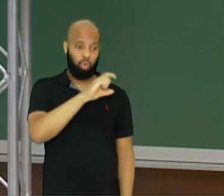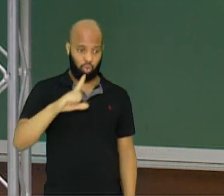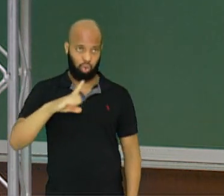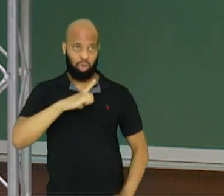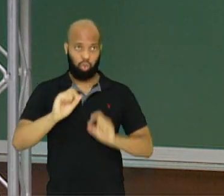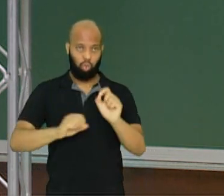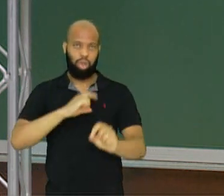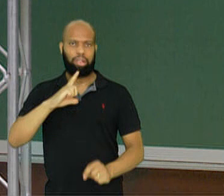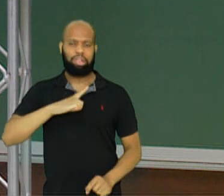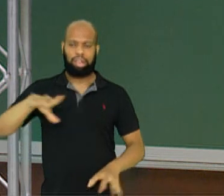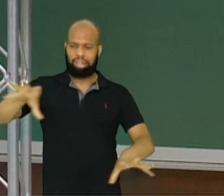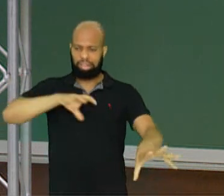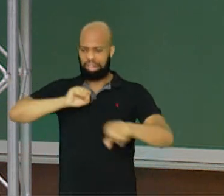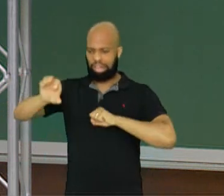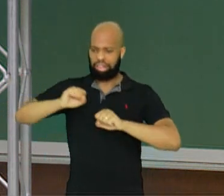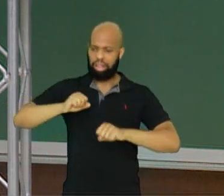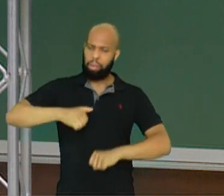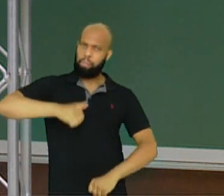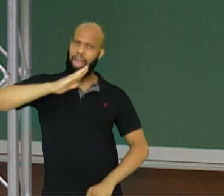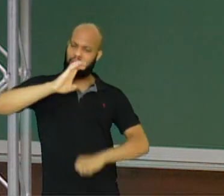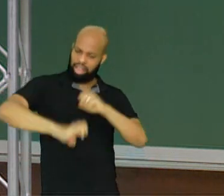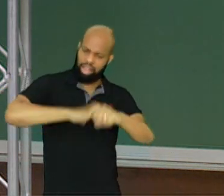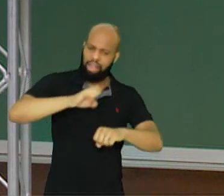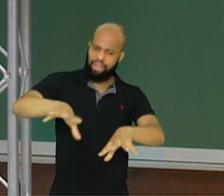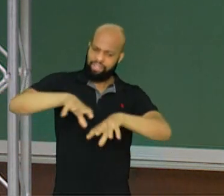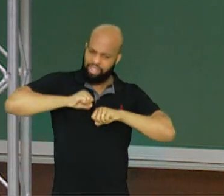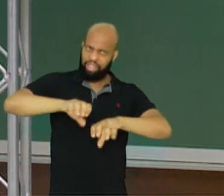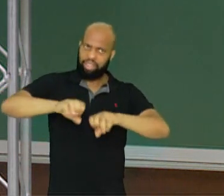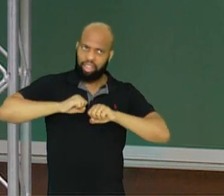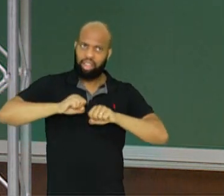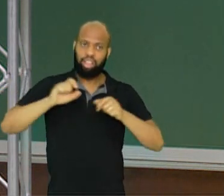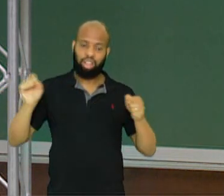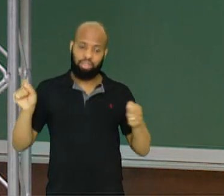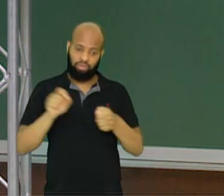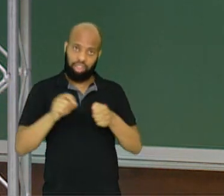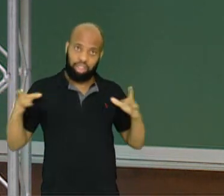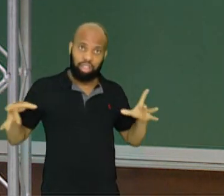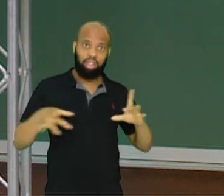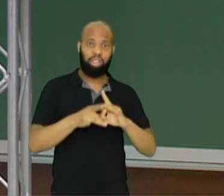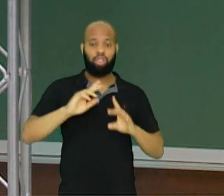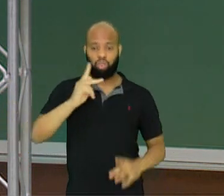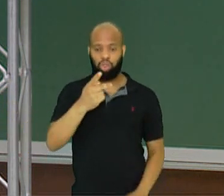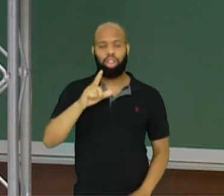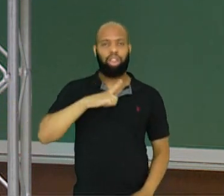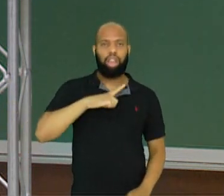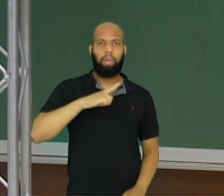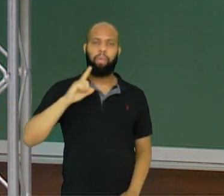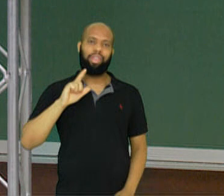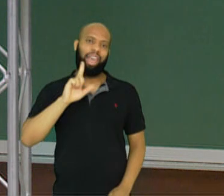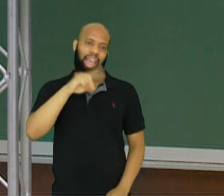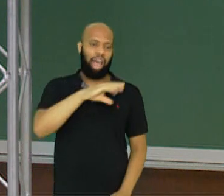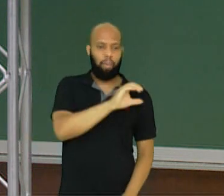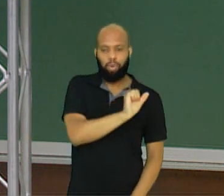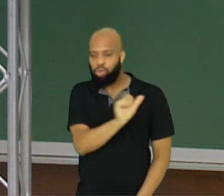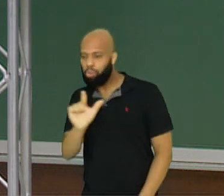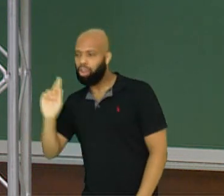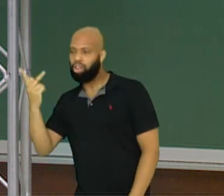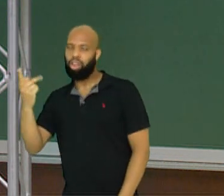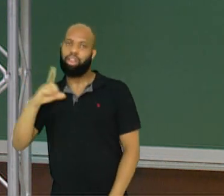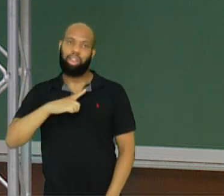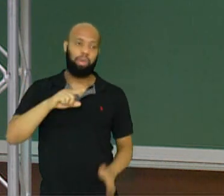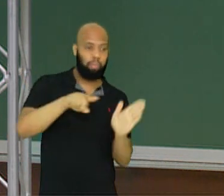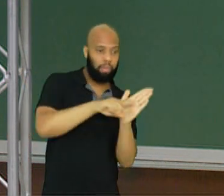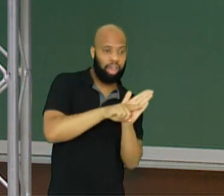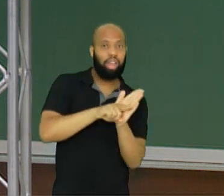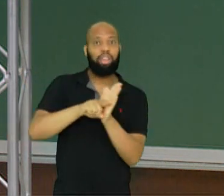mais eletronegativo, vai reagir com o hidrogênio, que é menos eletronegativo que o carbono, negativo com positivo se atrai,